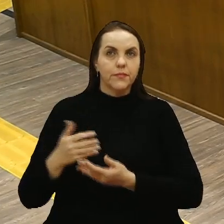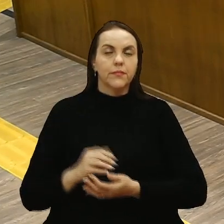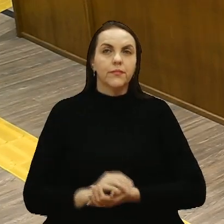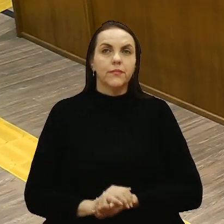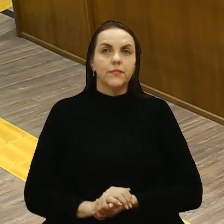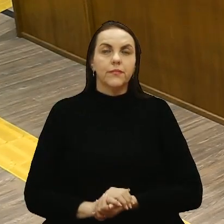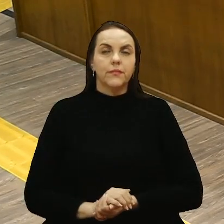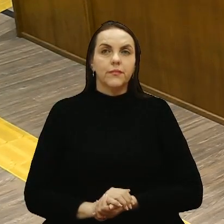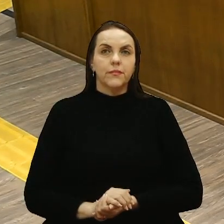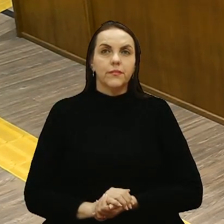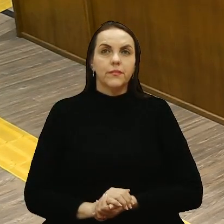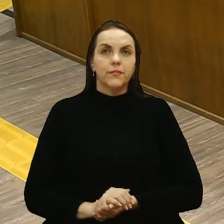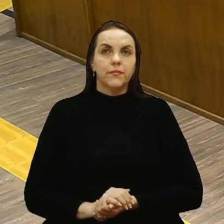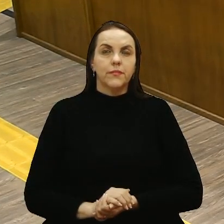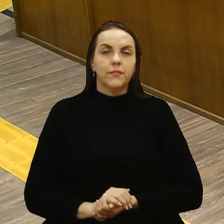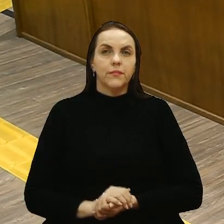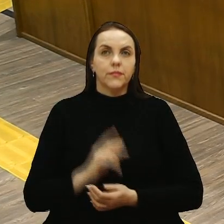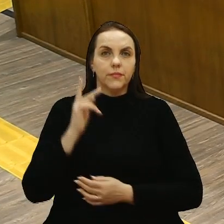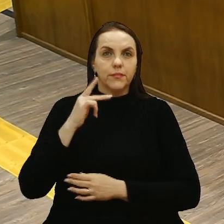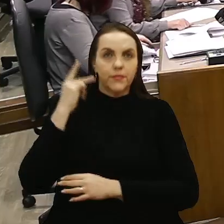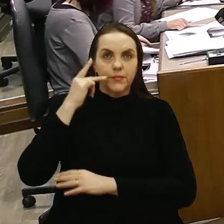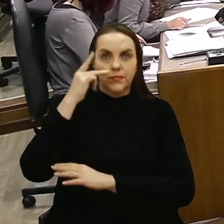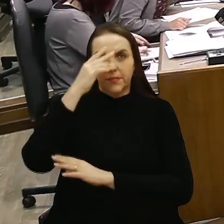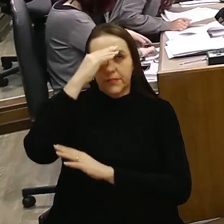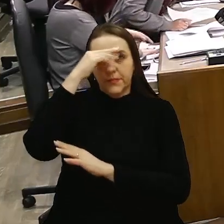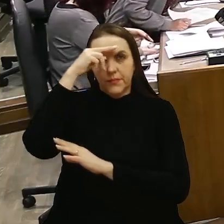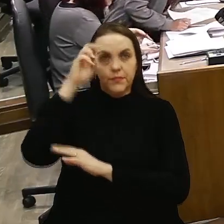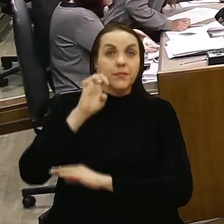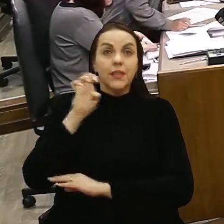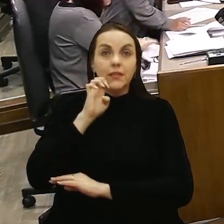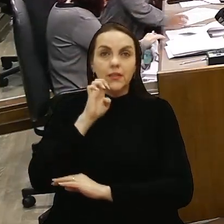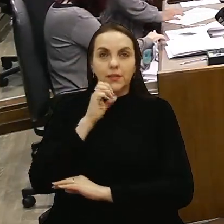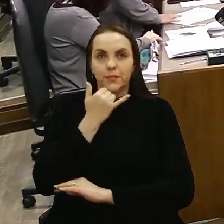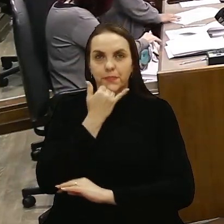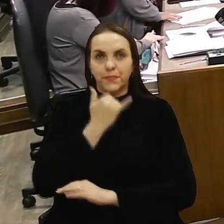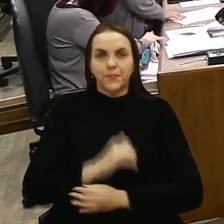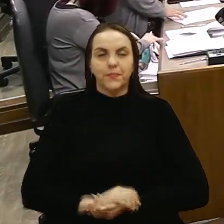Em declaração de voto, vereadora Estela Balardi.